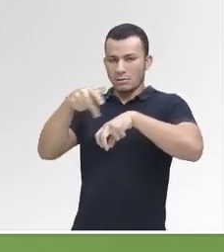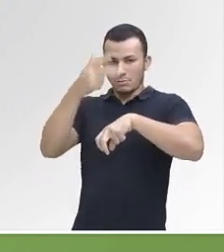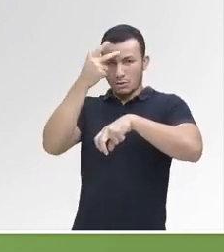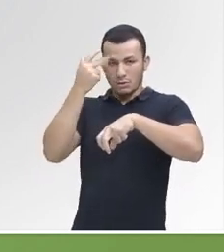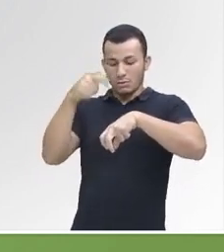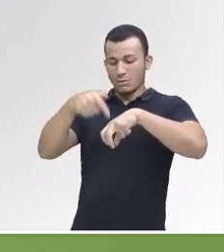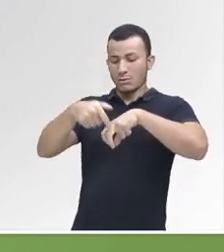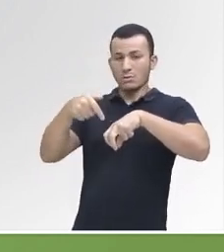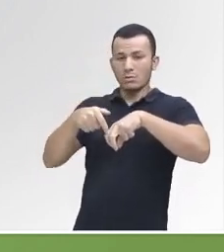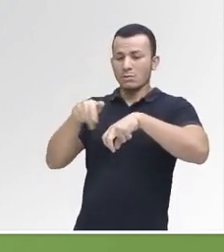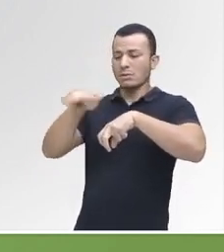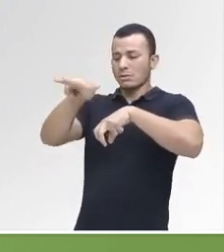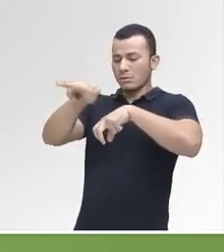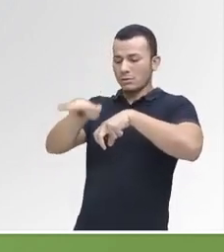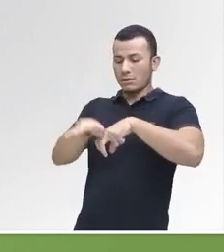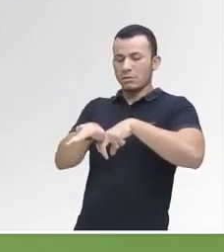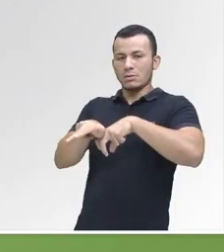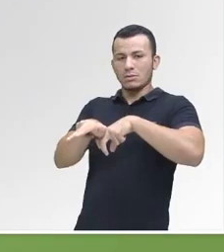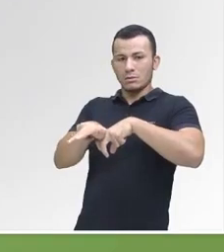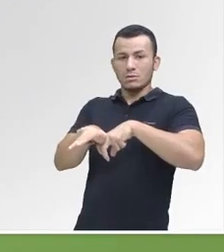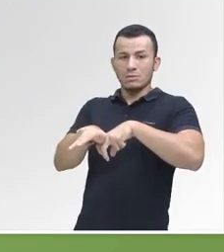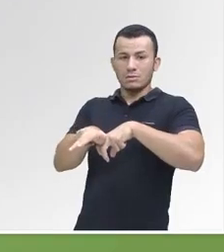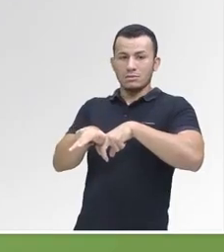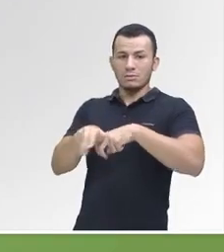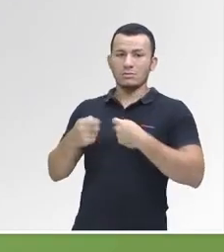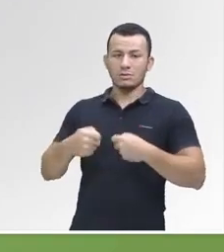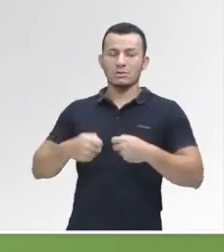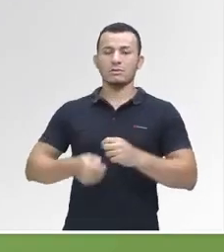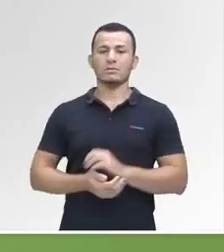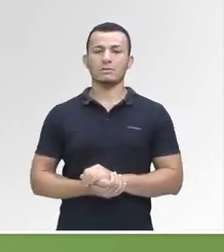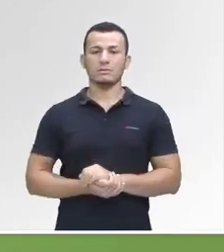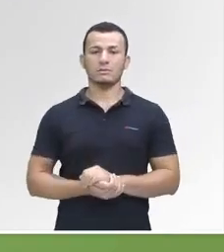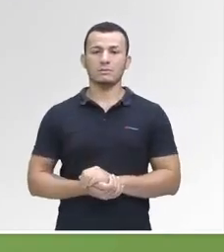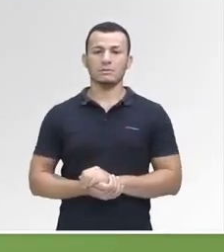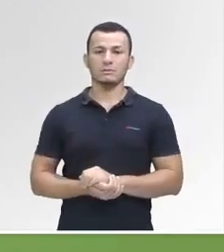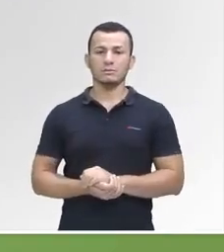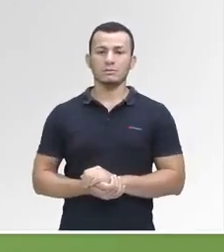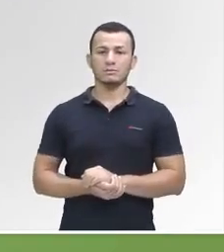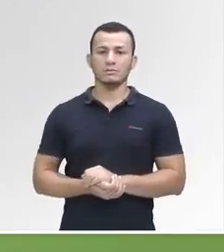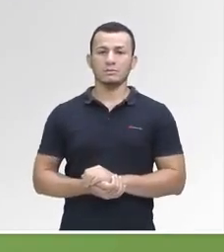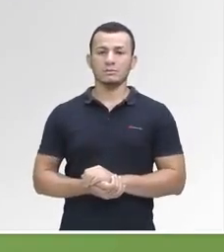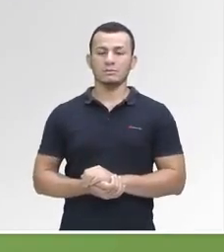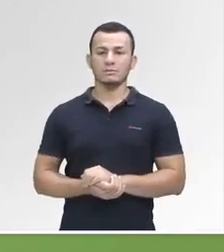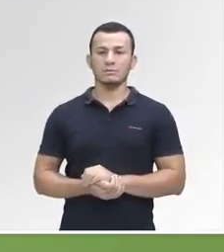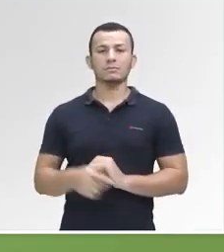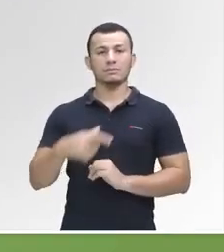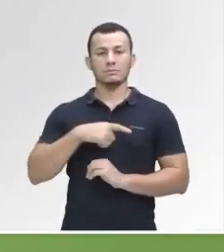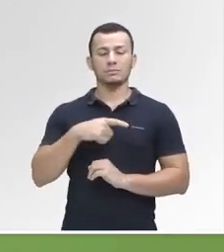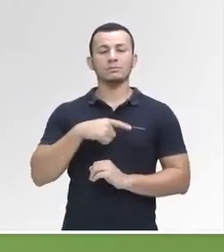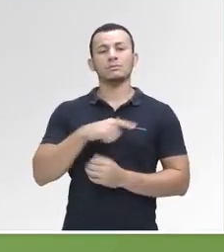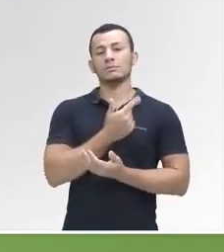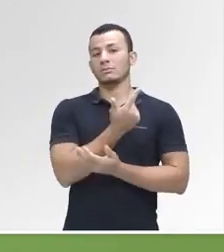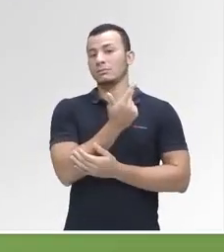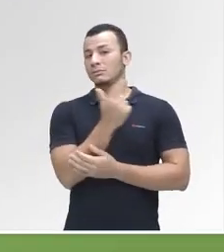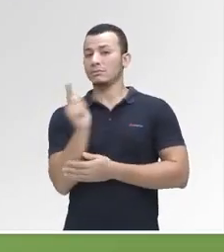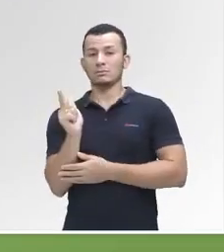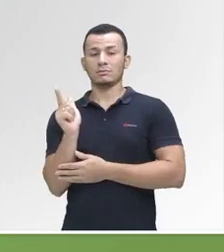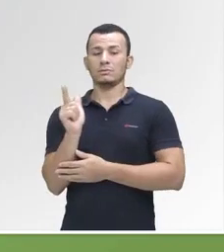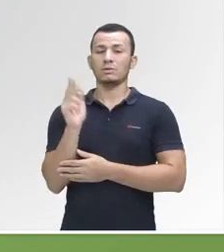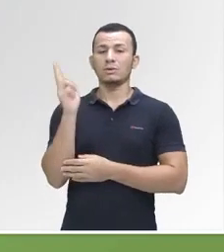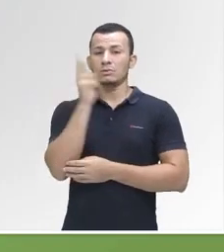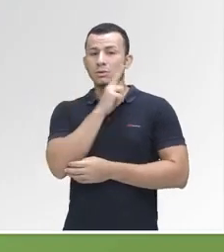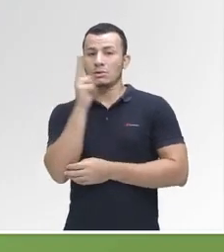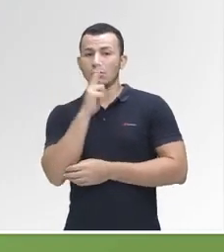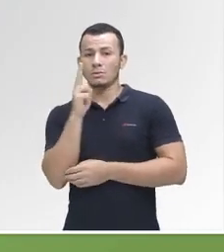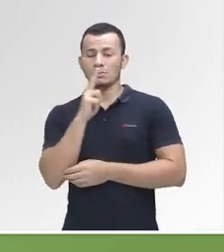aliviada ali antes do desmaio. E existem Outras situações também de emergência